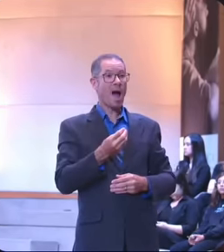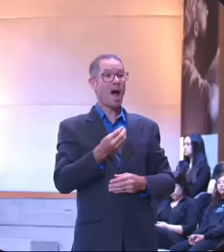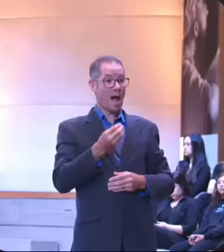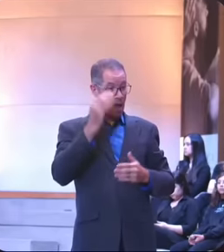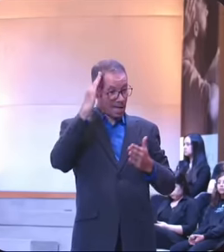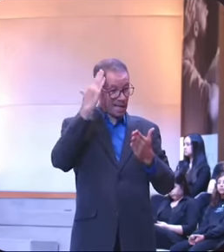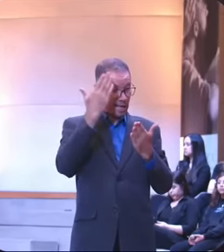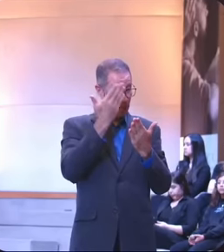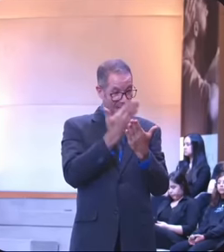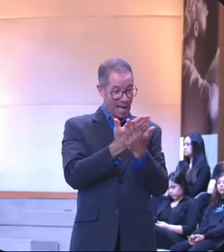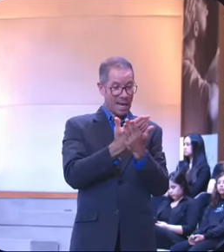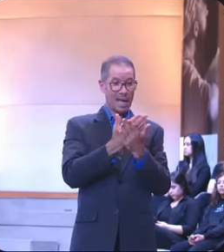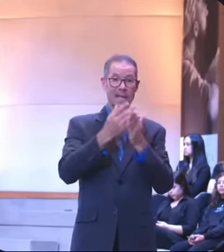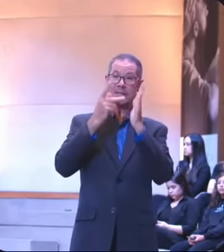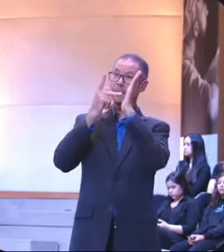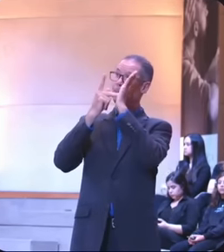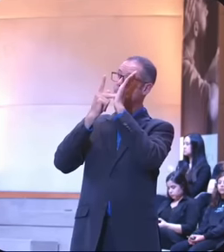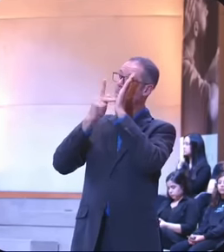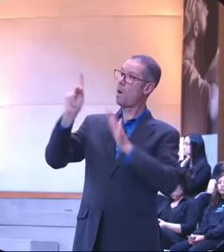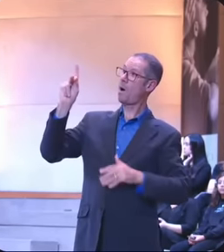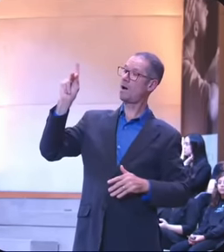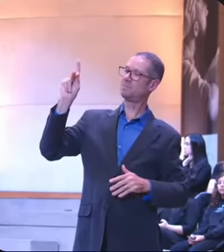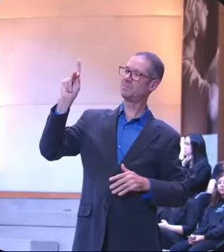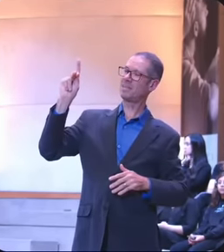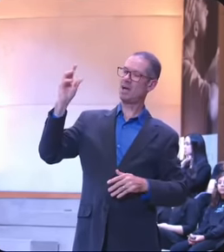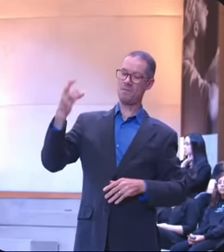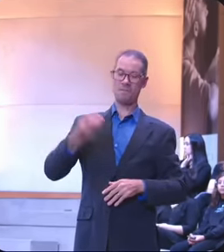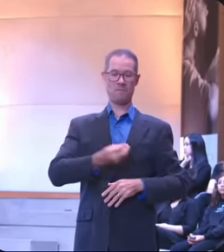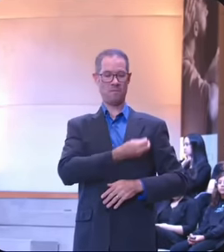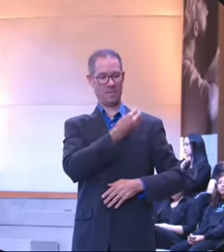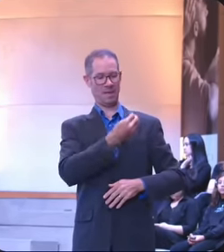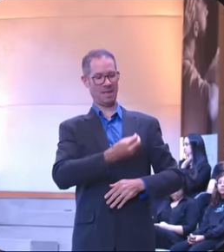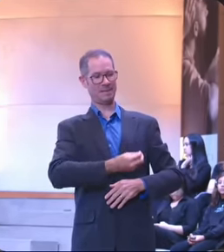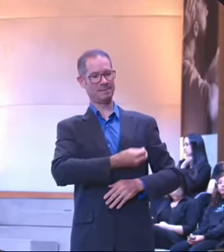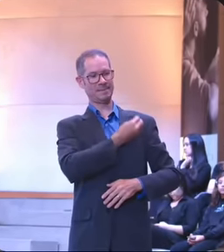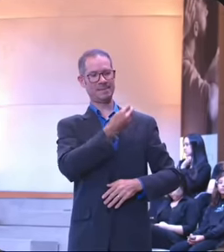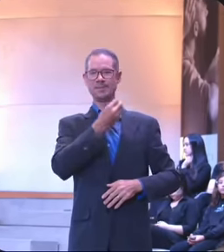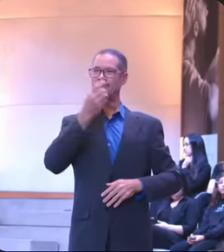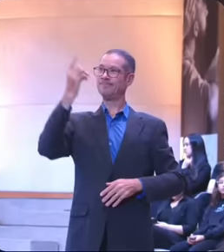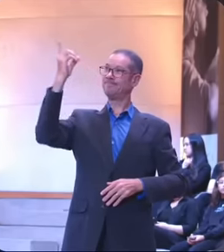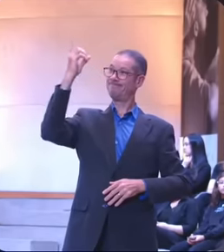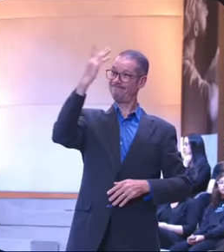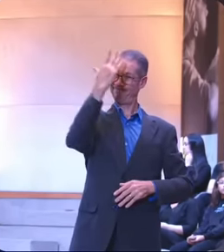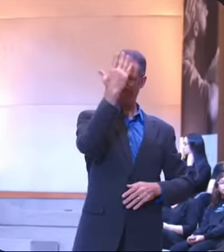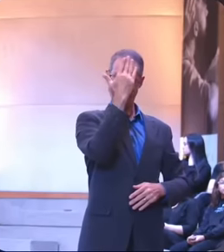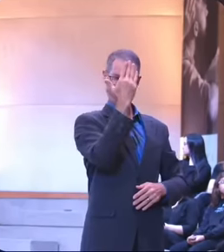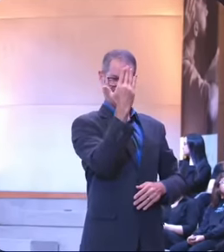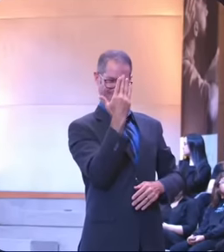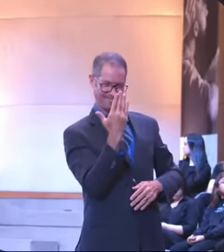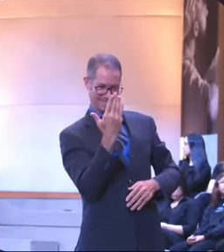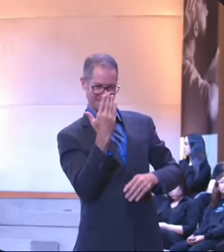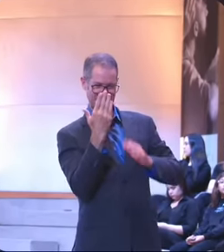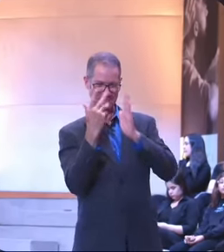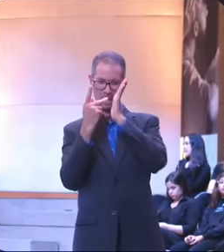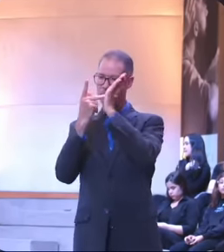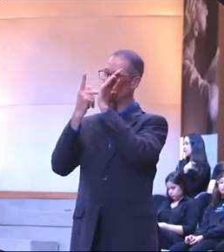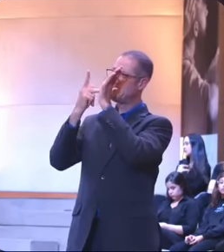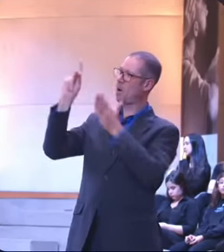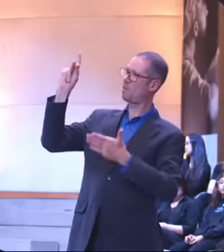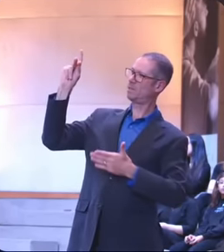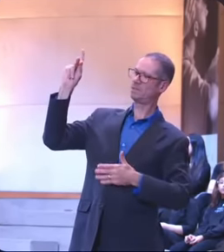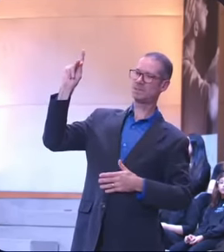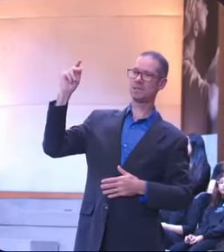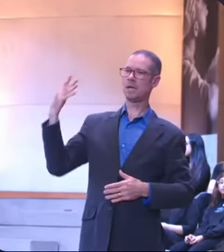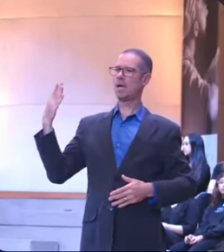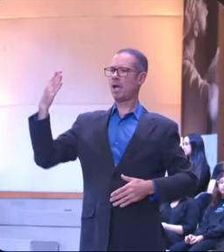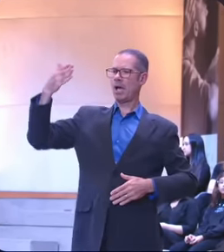crê nessas promessas e vive na presença de Deus essas promessas. Eu